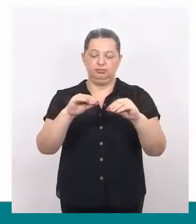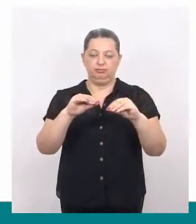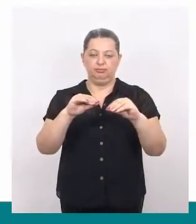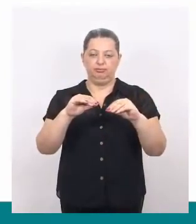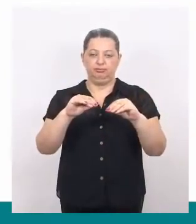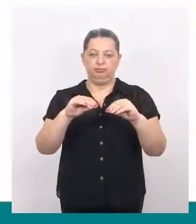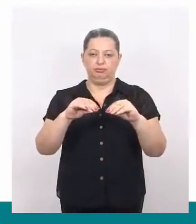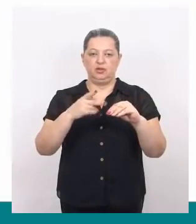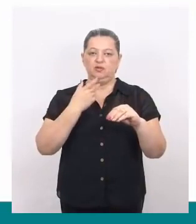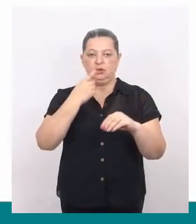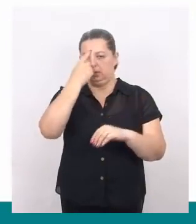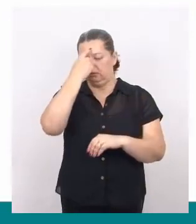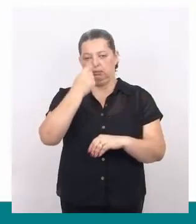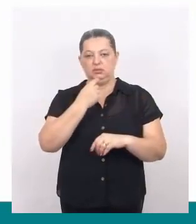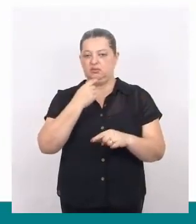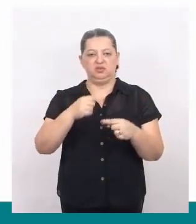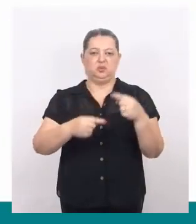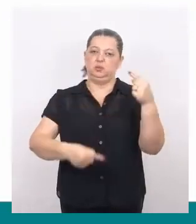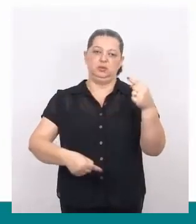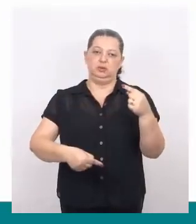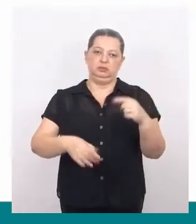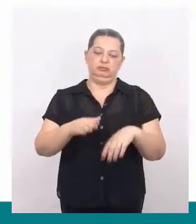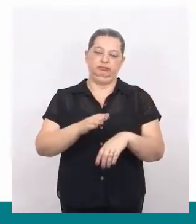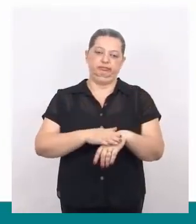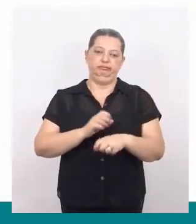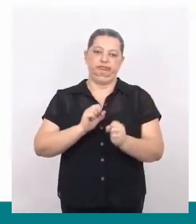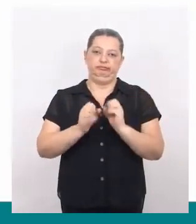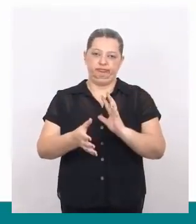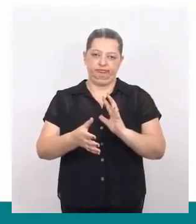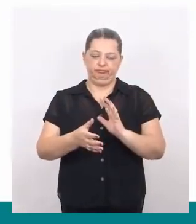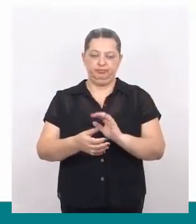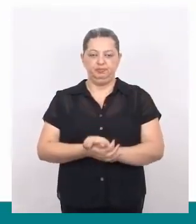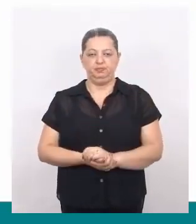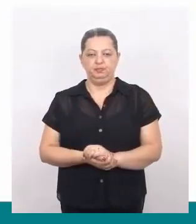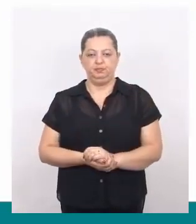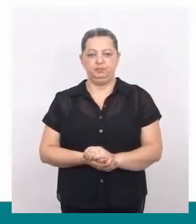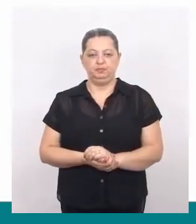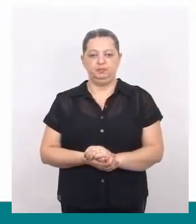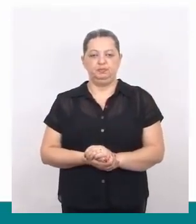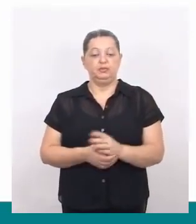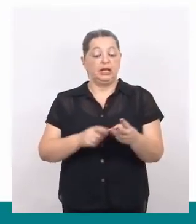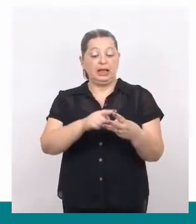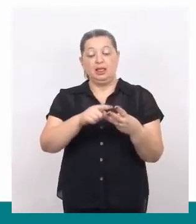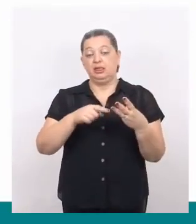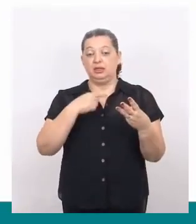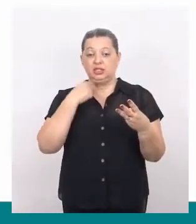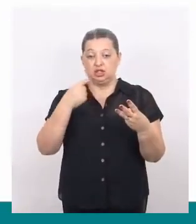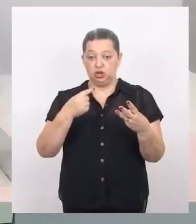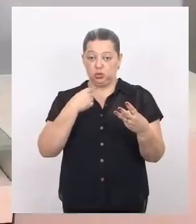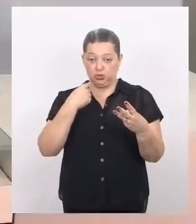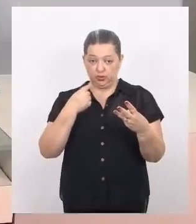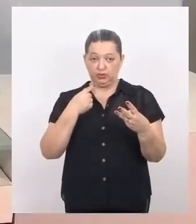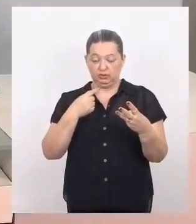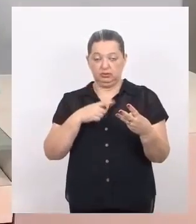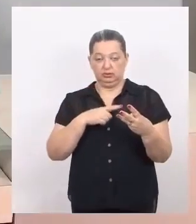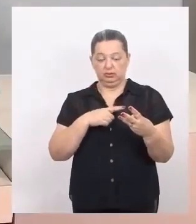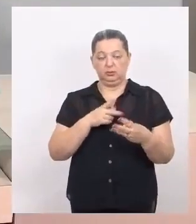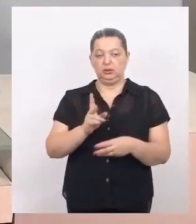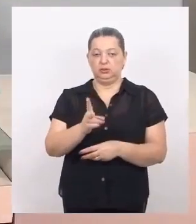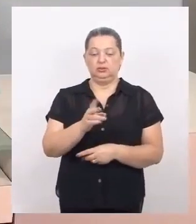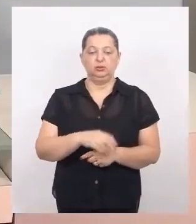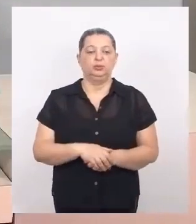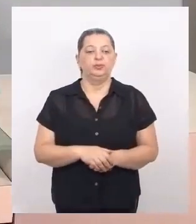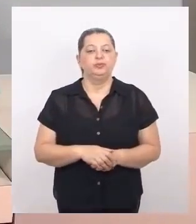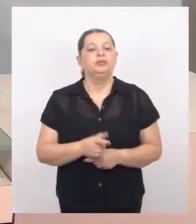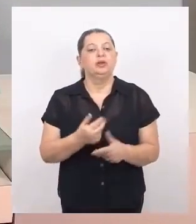não tem o perfil adequado para fazer esse tipo de ação. 3 dúvidas rapidinho antes da gente continuar na atribuição, que são